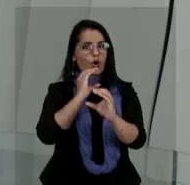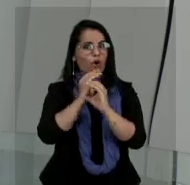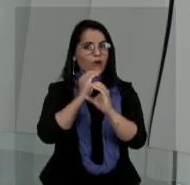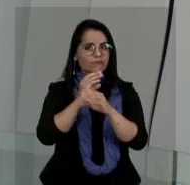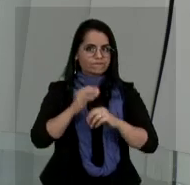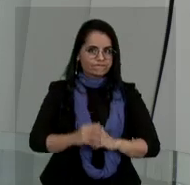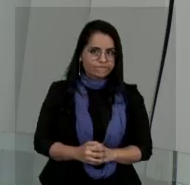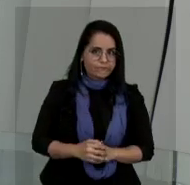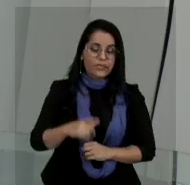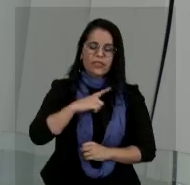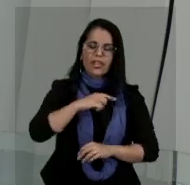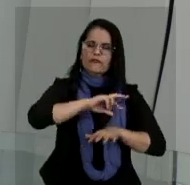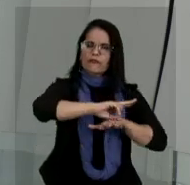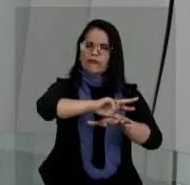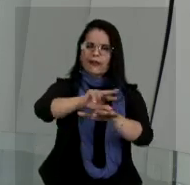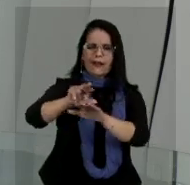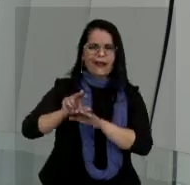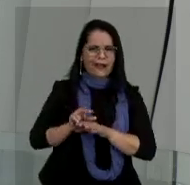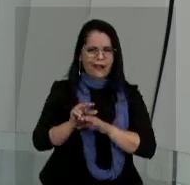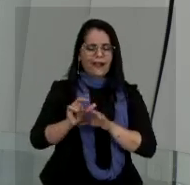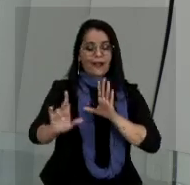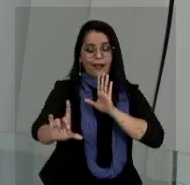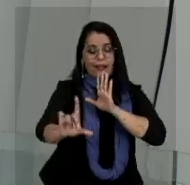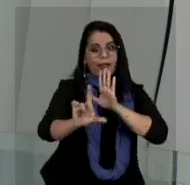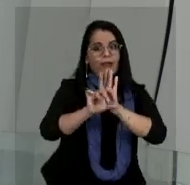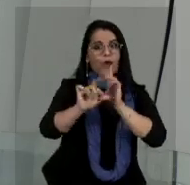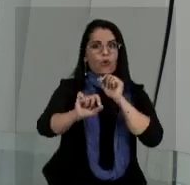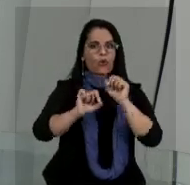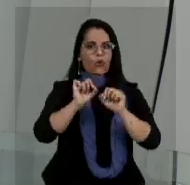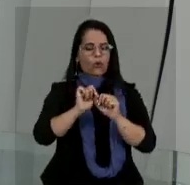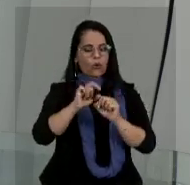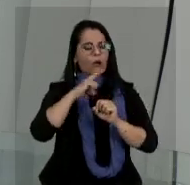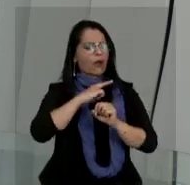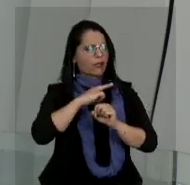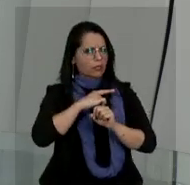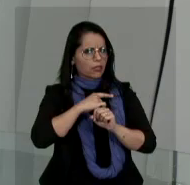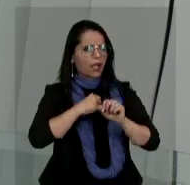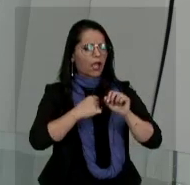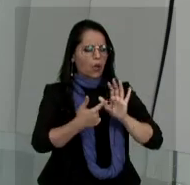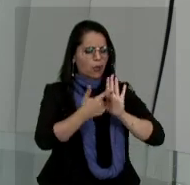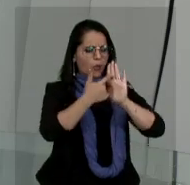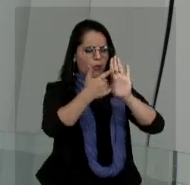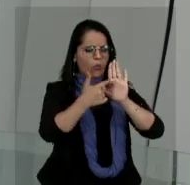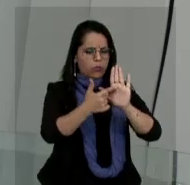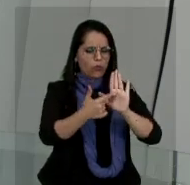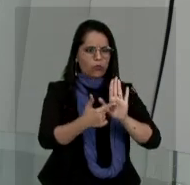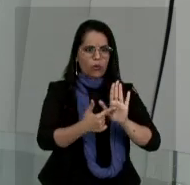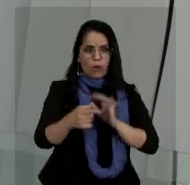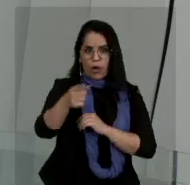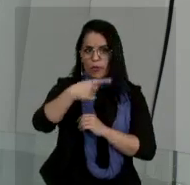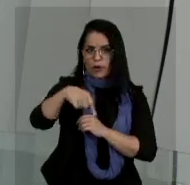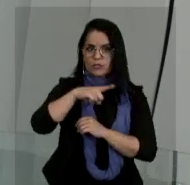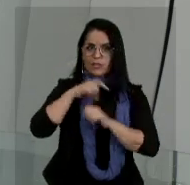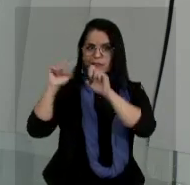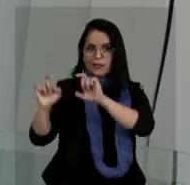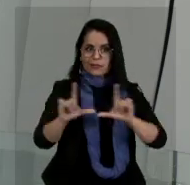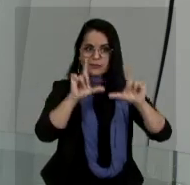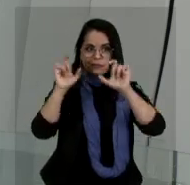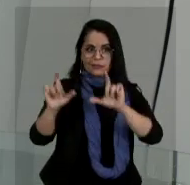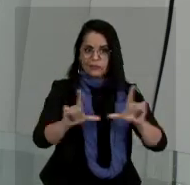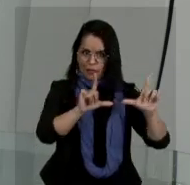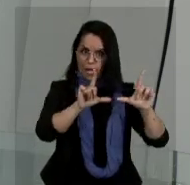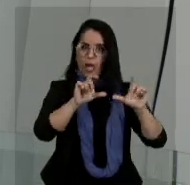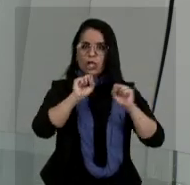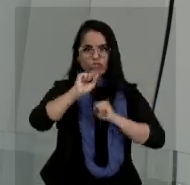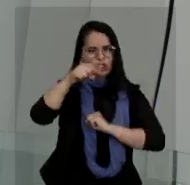comunicação, existem várias legislações que nós disponibilizamos, deixamos para vocês nos slides, para que depois